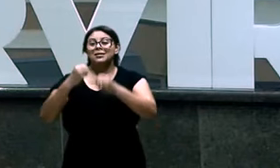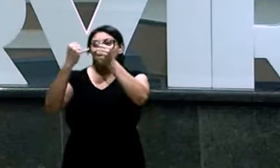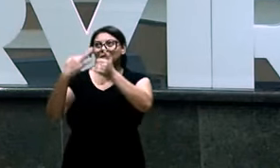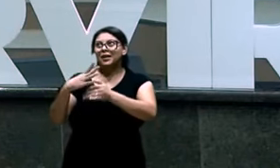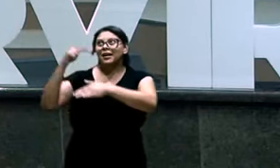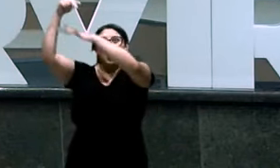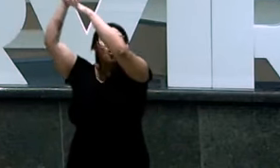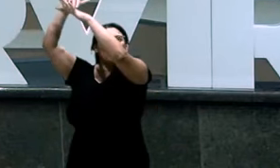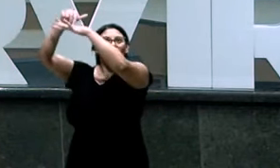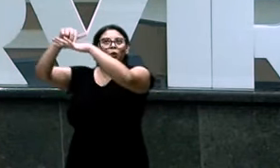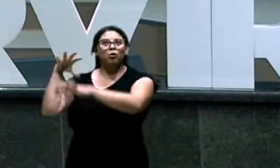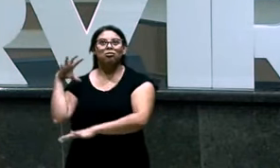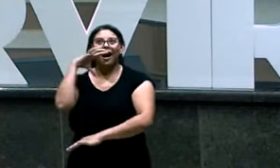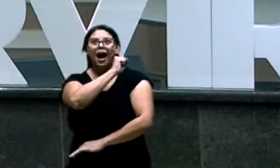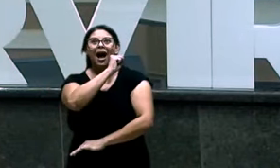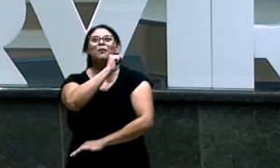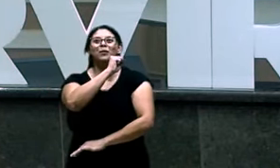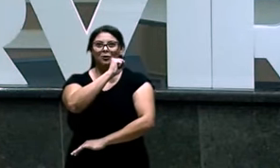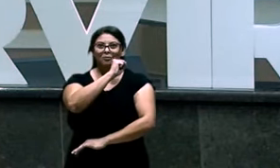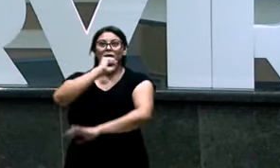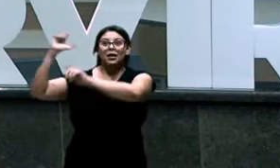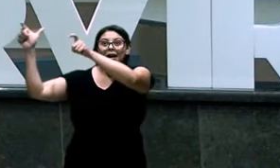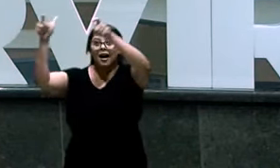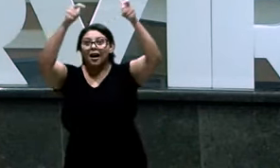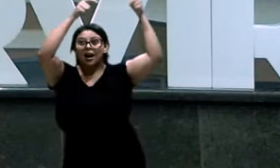comigo está o meu galardão.